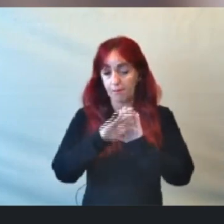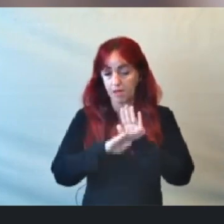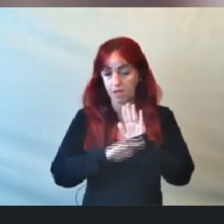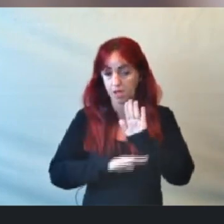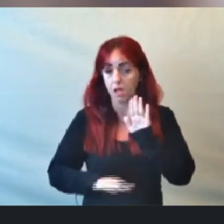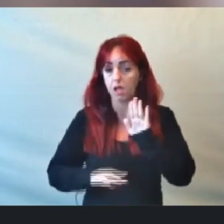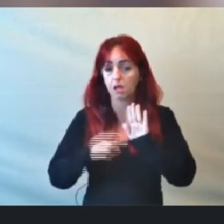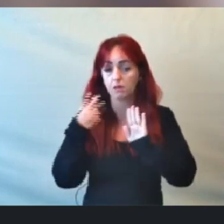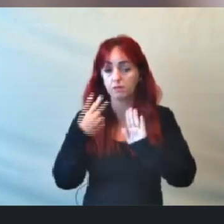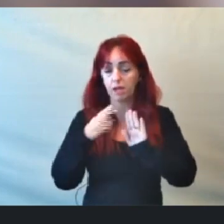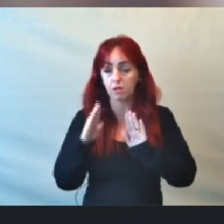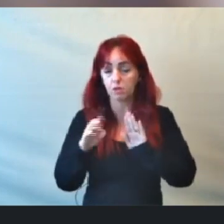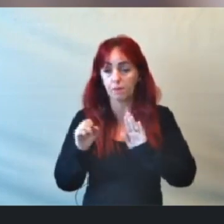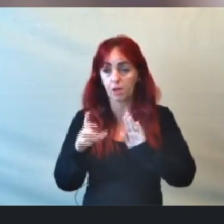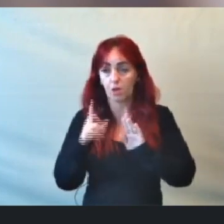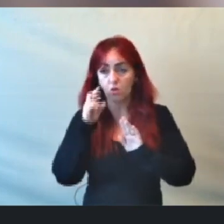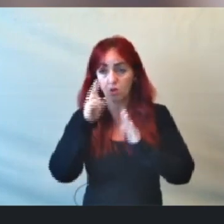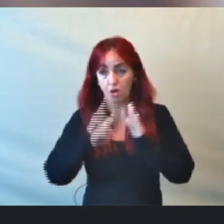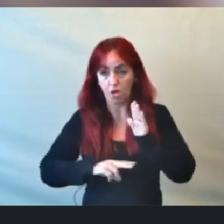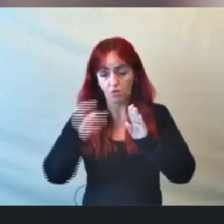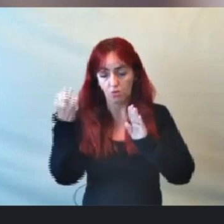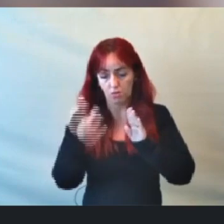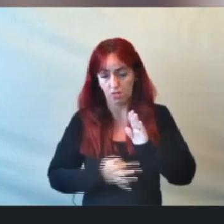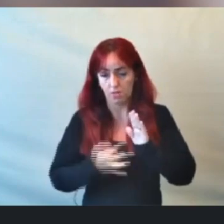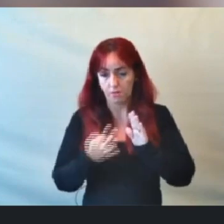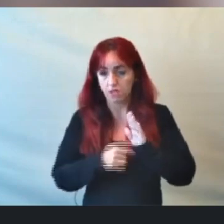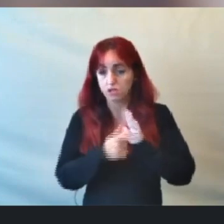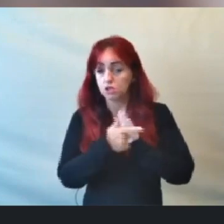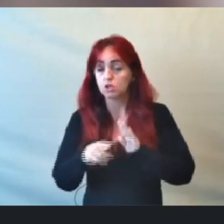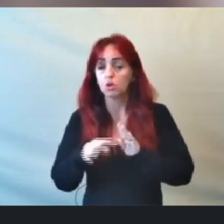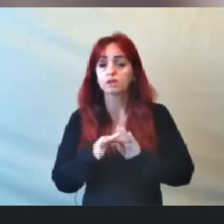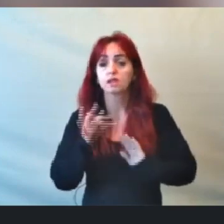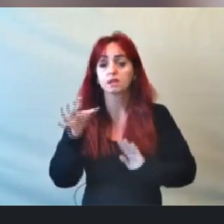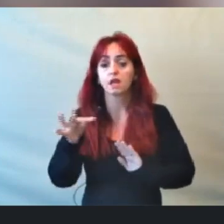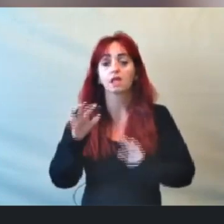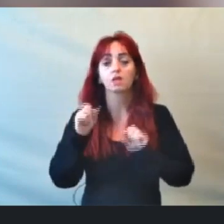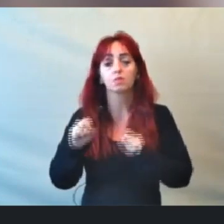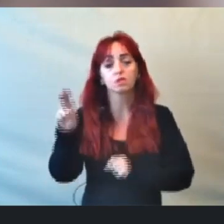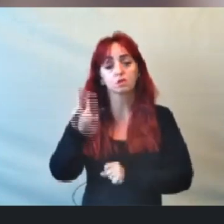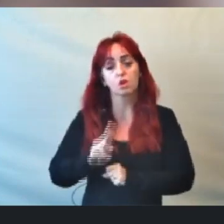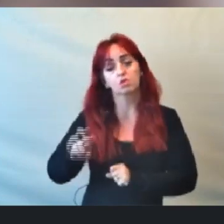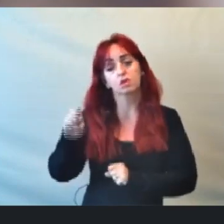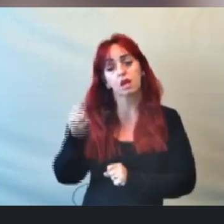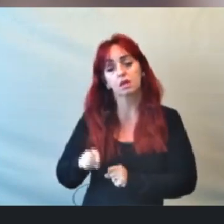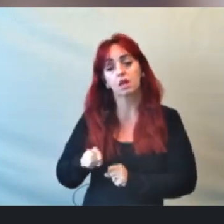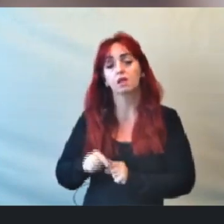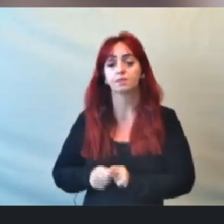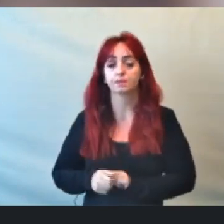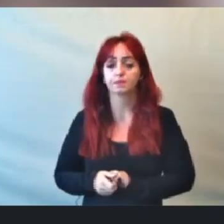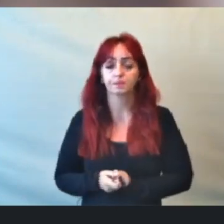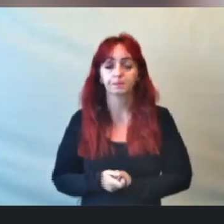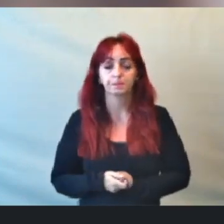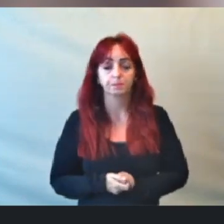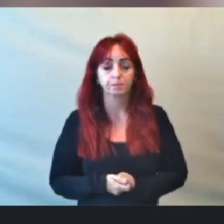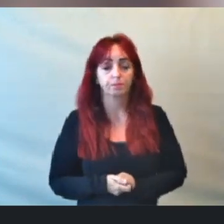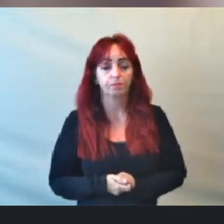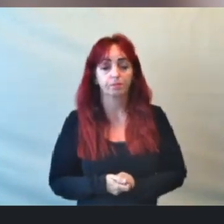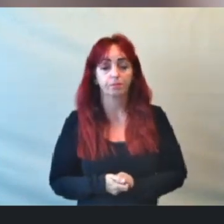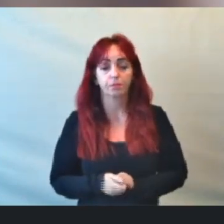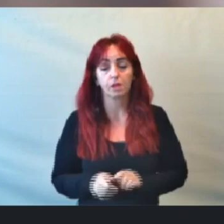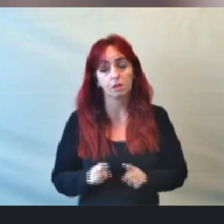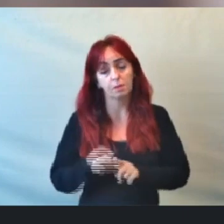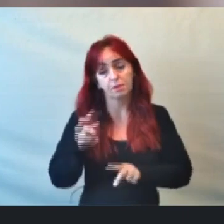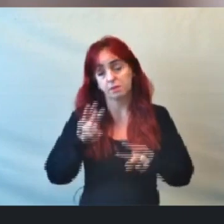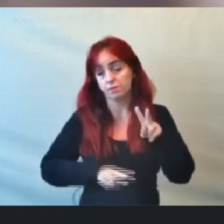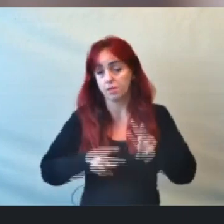corretamente, de outras possíveis técnicas que deveriam ser levadas em consideração e serem avaliadas, realmente serem